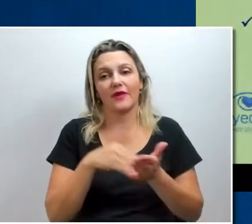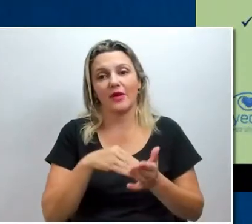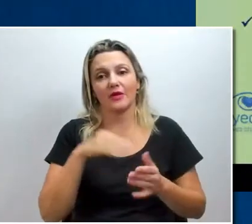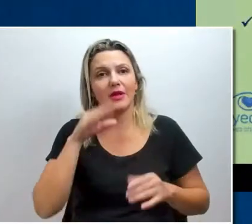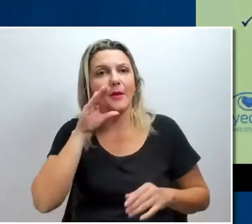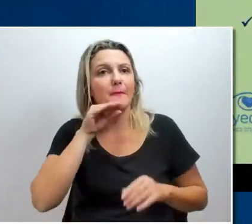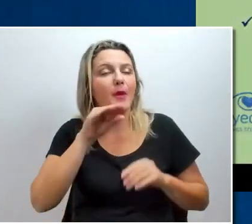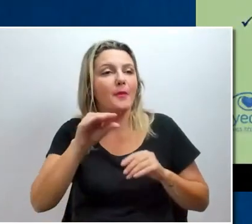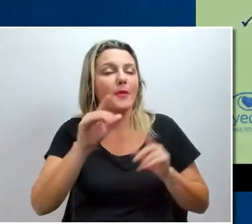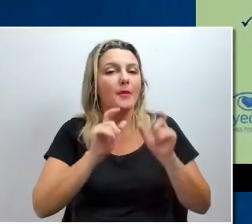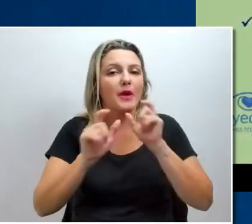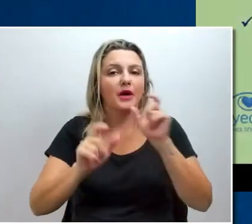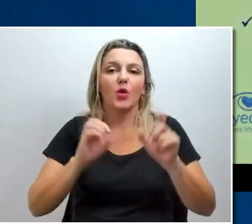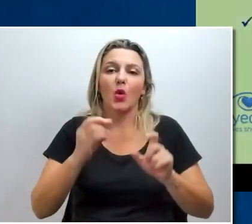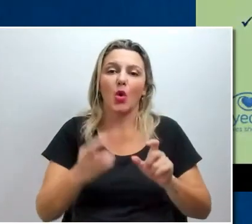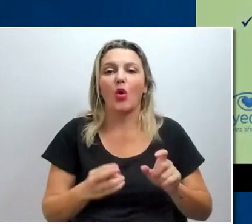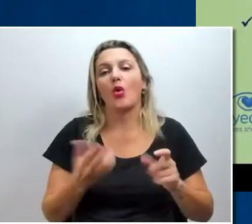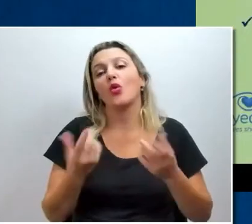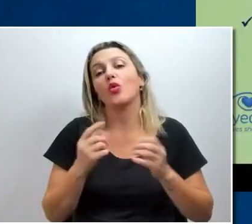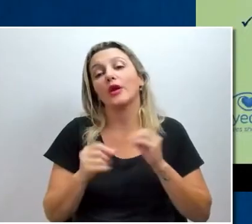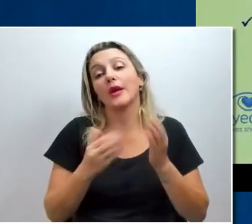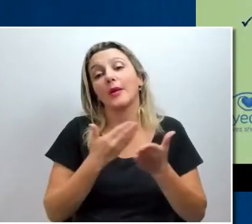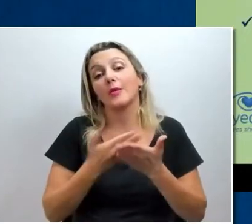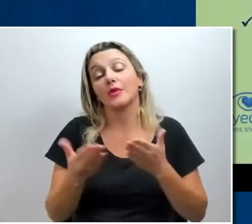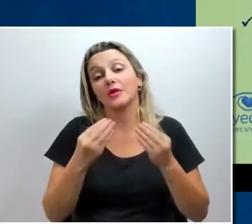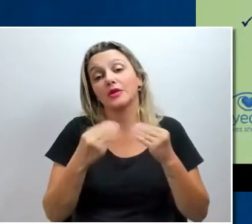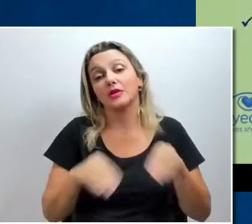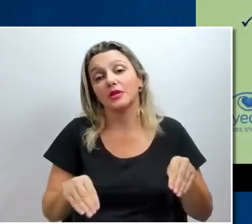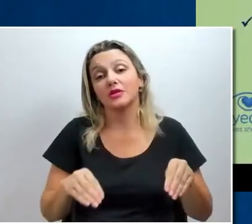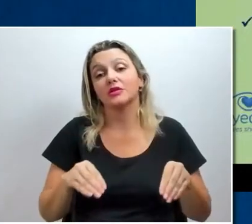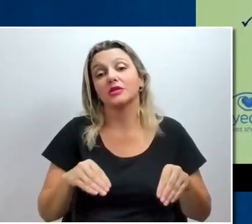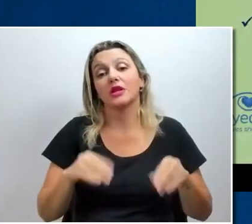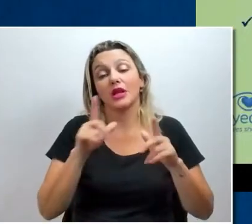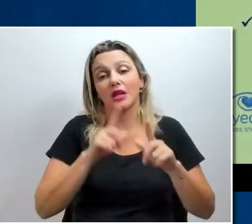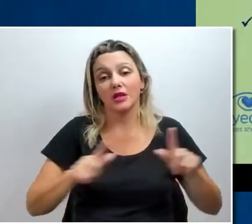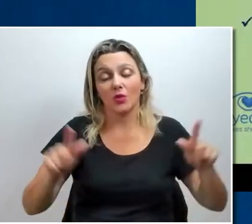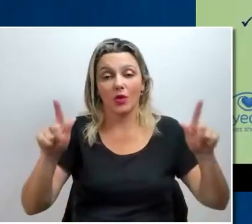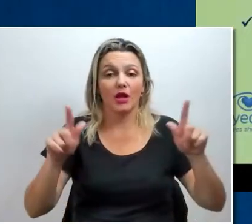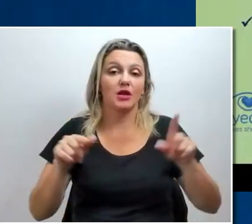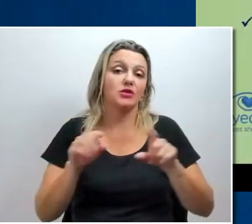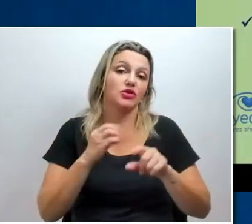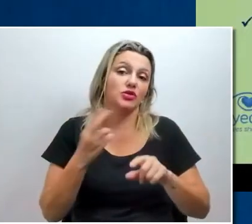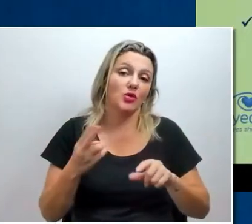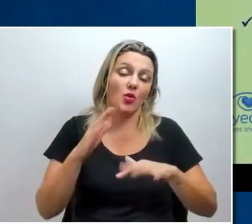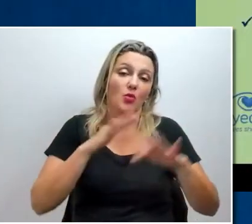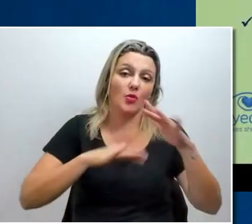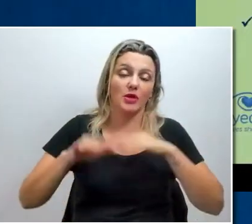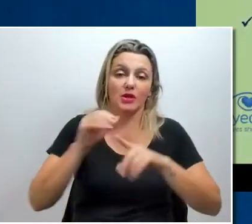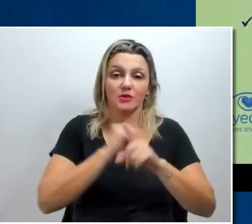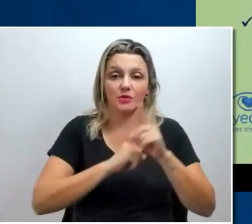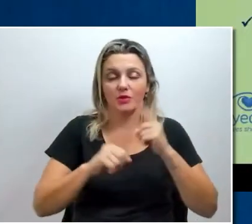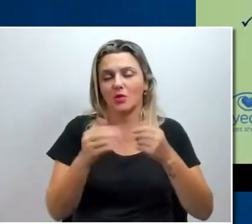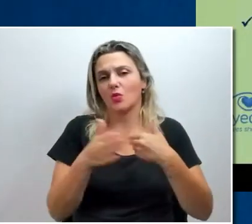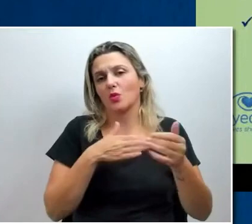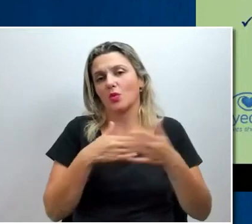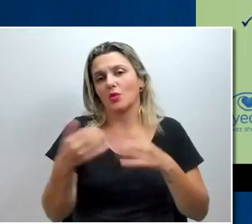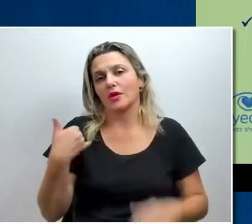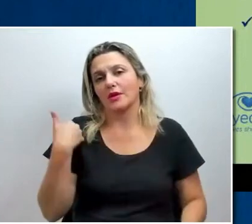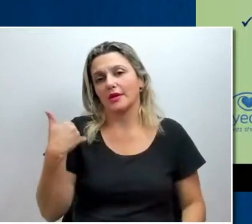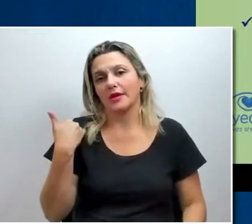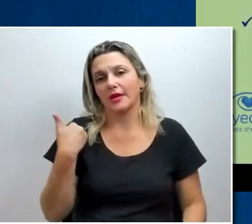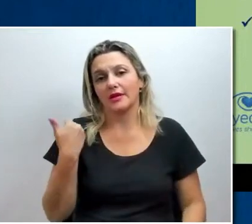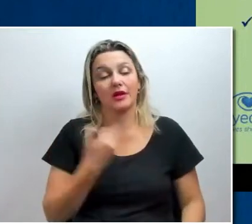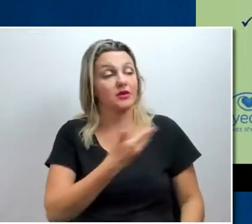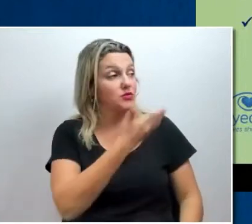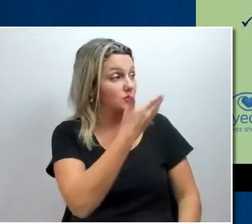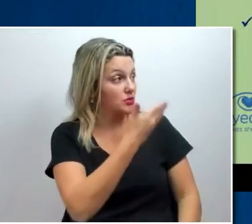ou regressão de linguagem ou habilidades sociais em qualquer idade. Então, isso são indicações absolutas para se